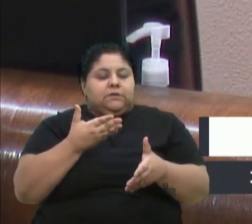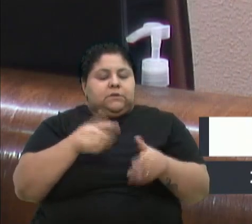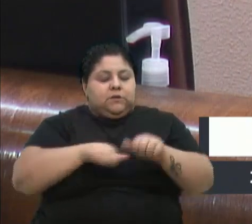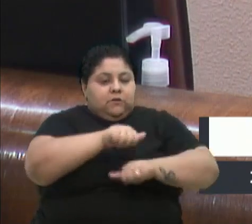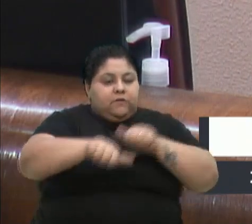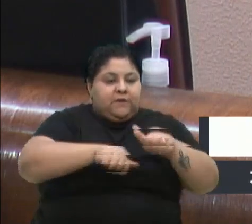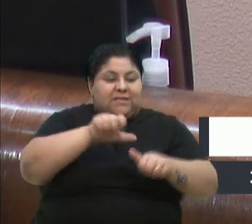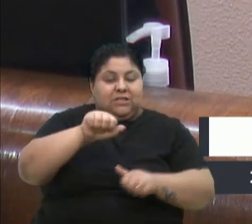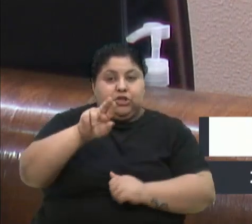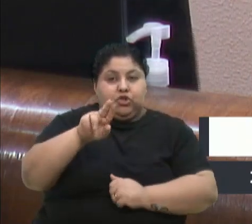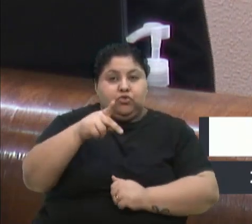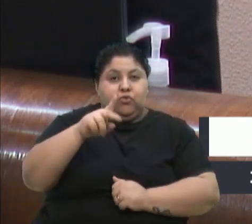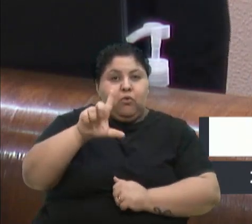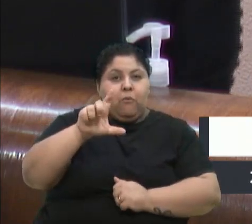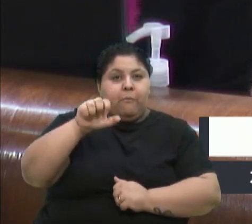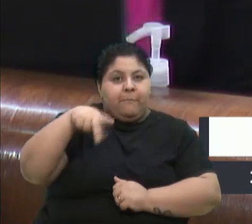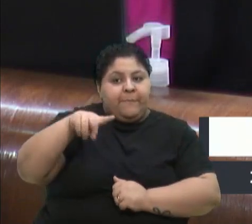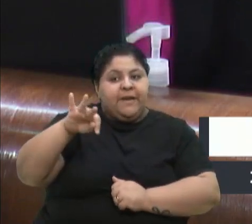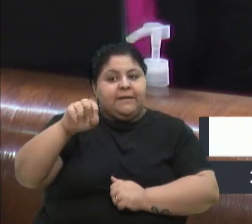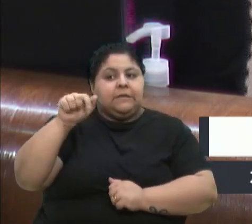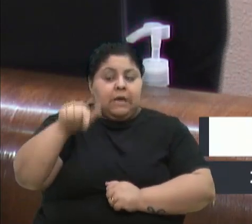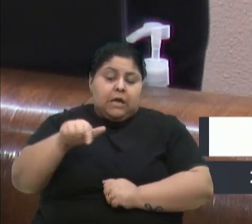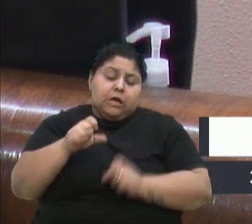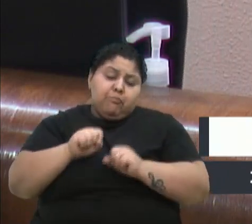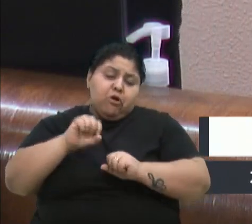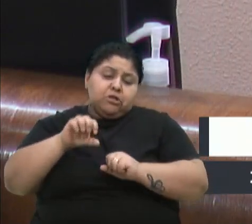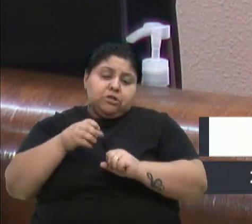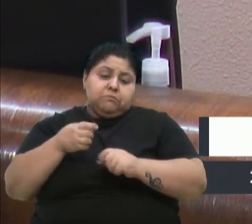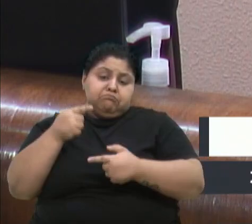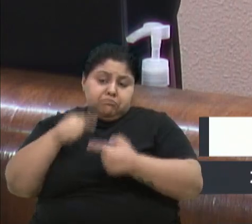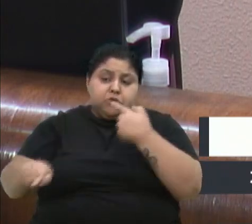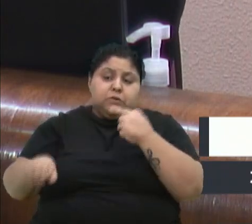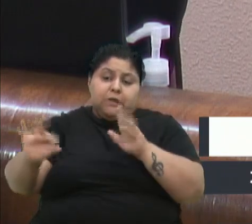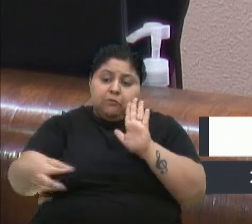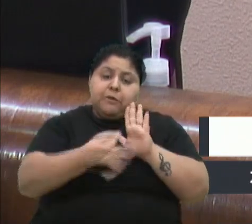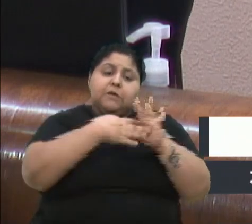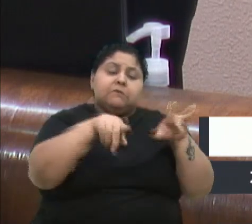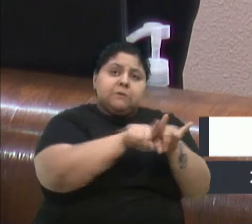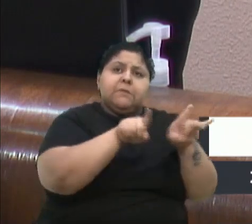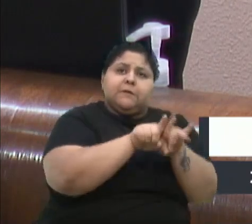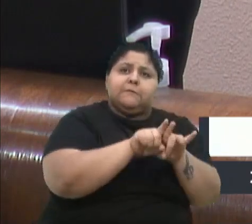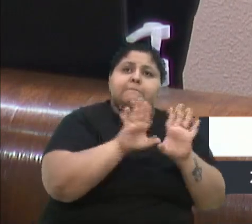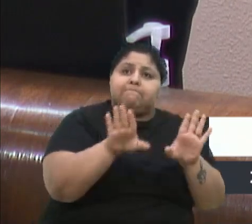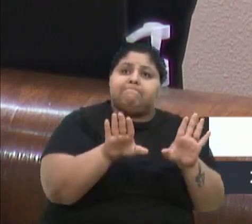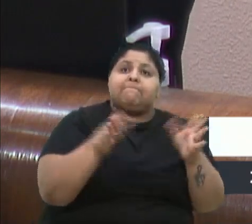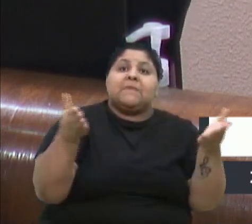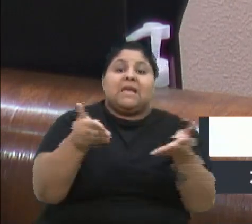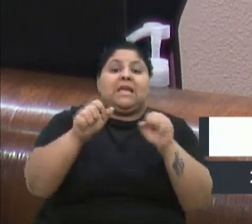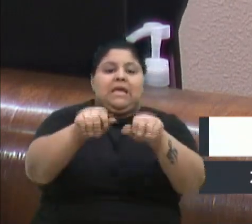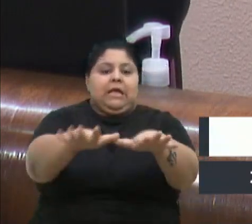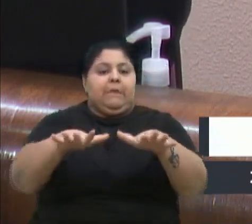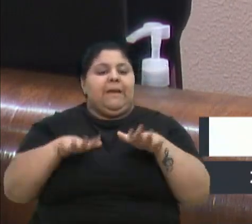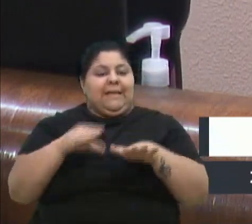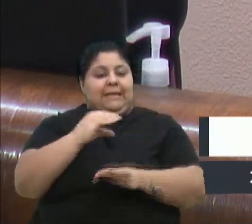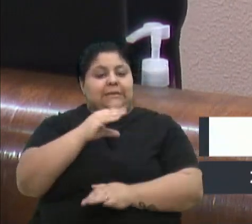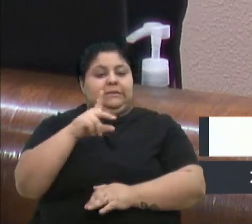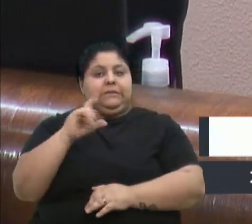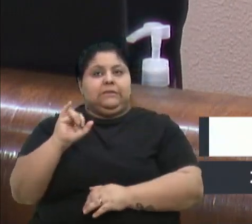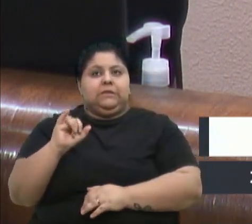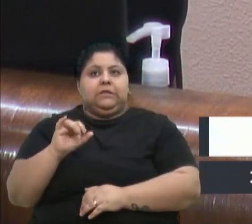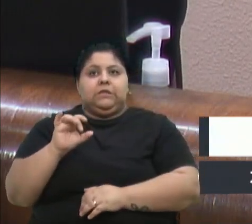gente aqui pode discordar. E outra situação que eu falei, vereador, quando o senhor não estava, é que a plenária da CPI, ela